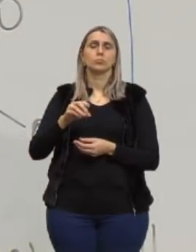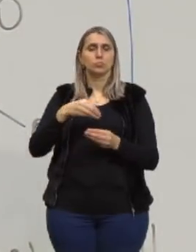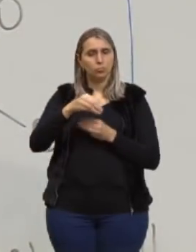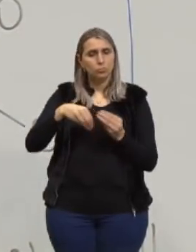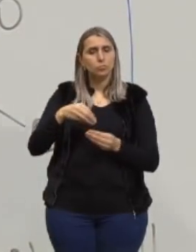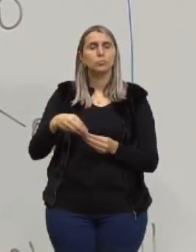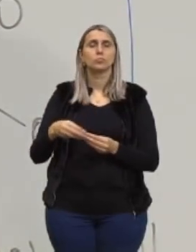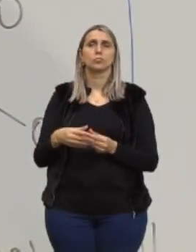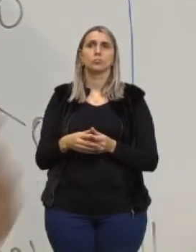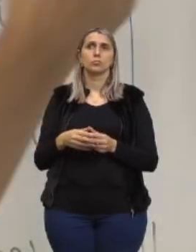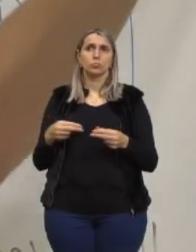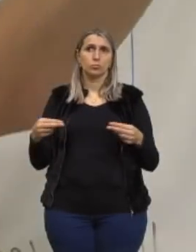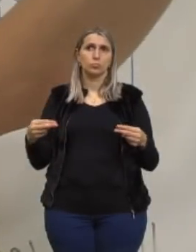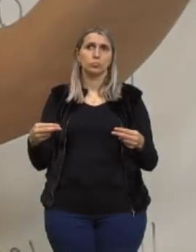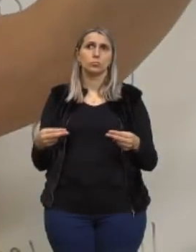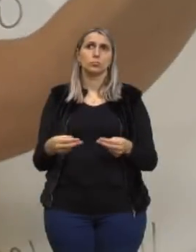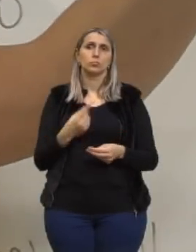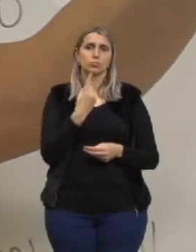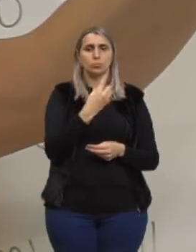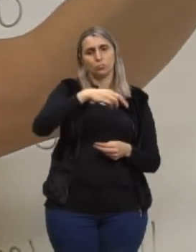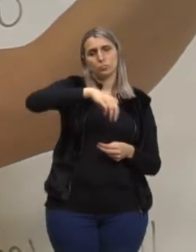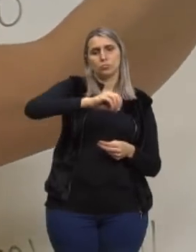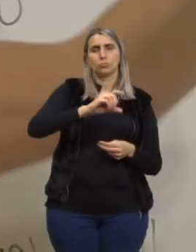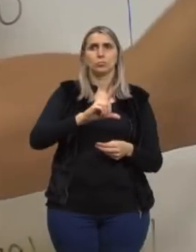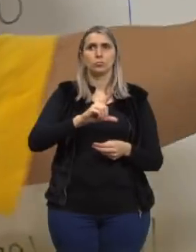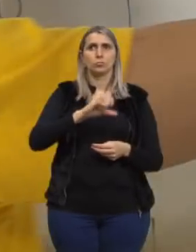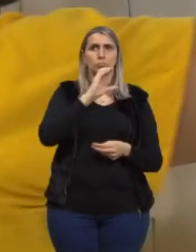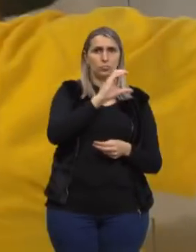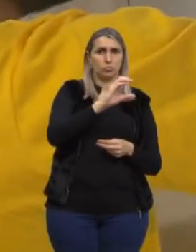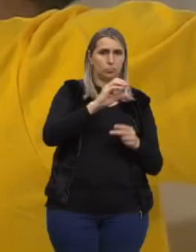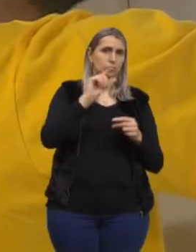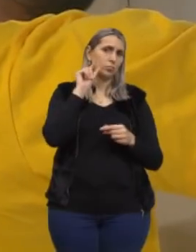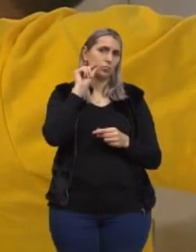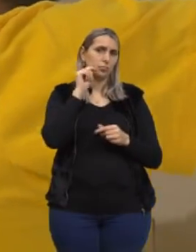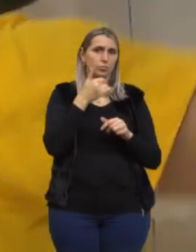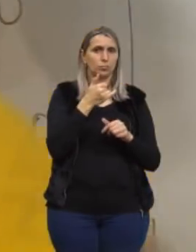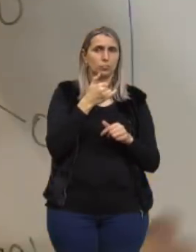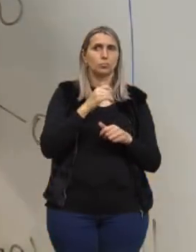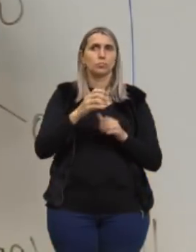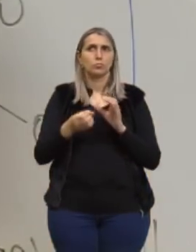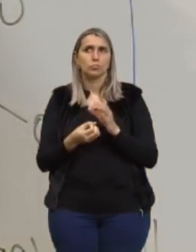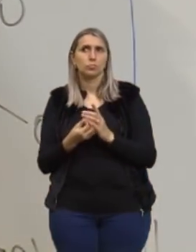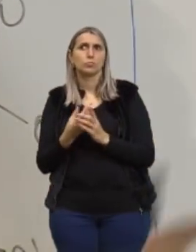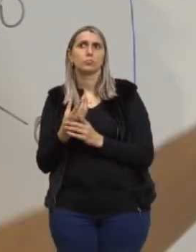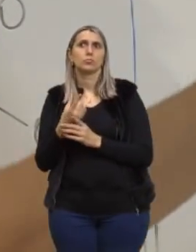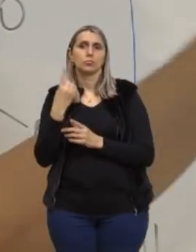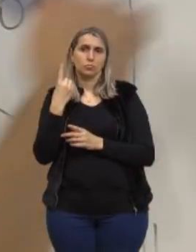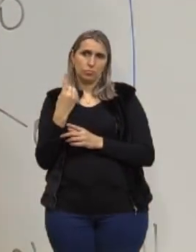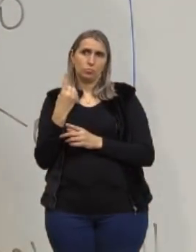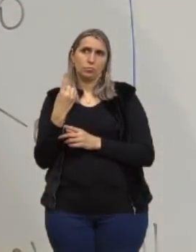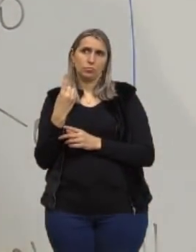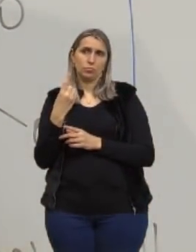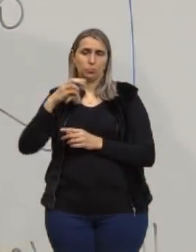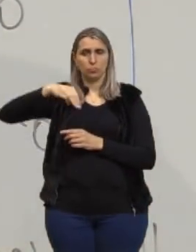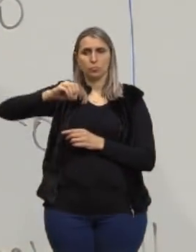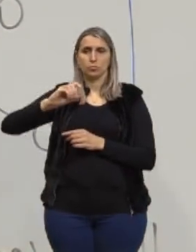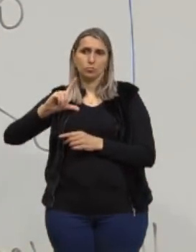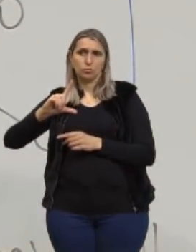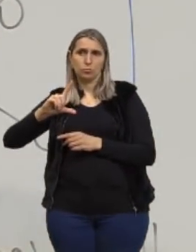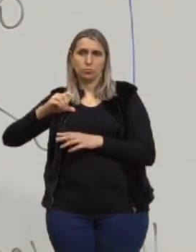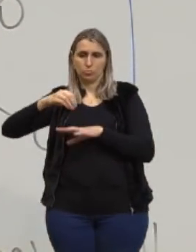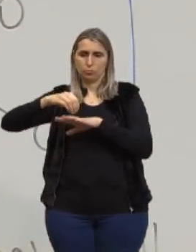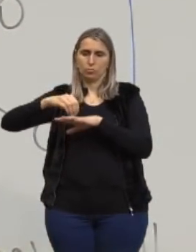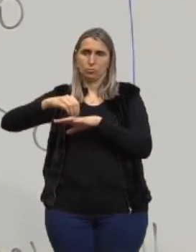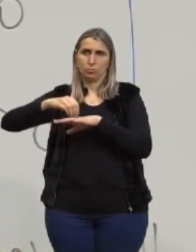substância então para um mol de carbono grafite gerar um mol de carbono diamante eu tenho que dar